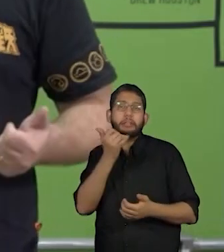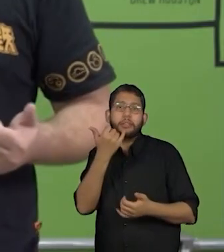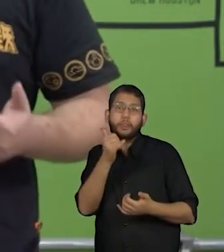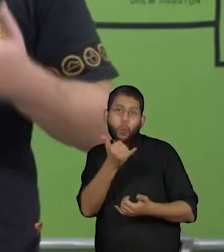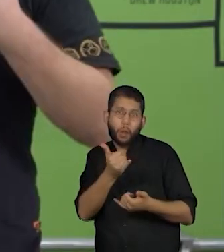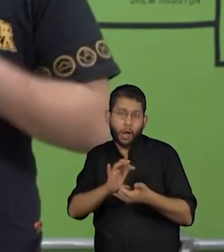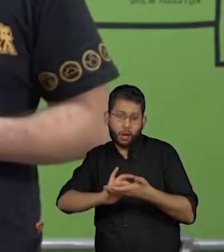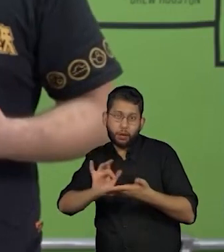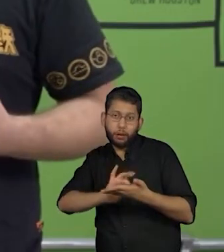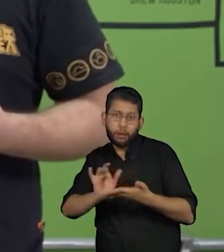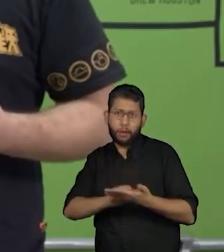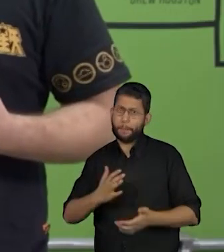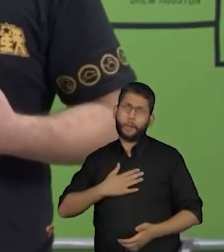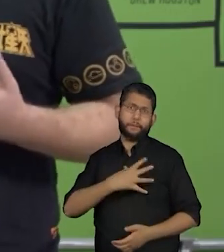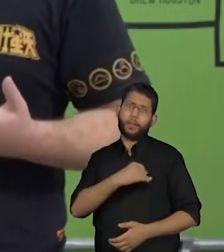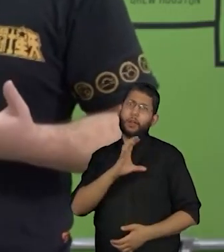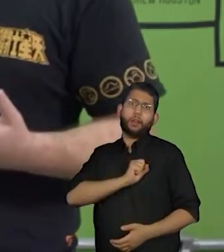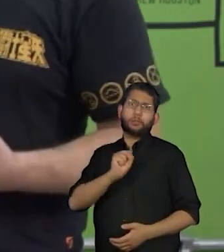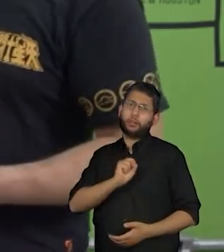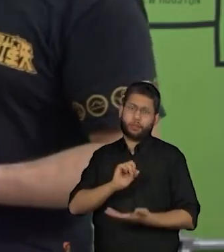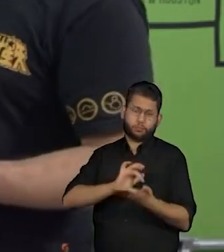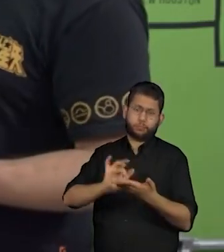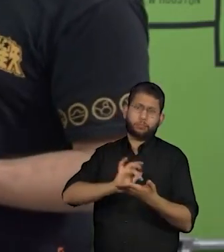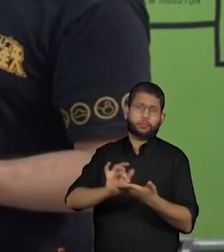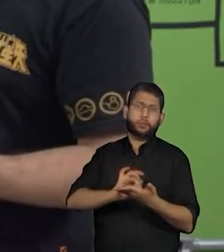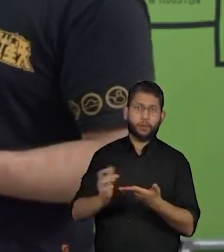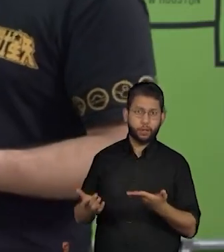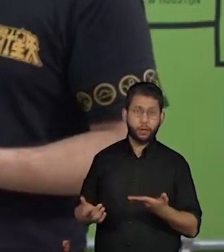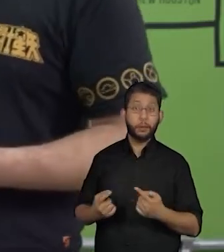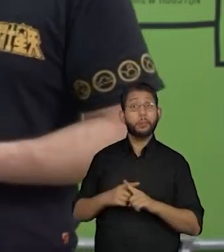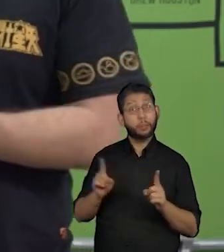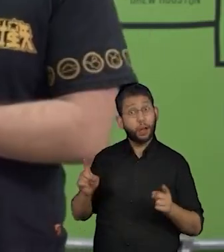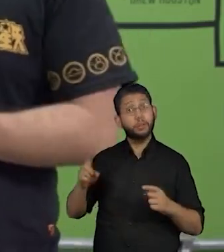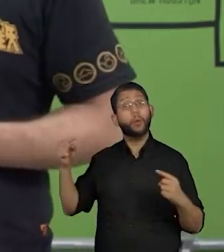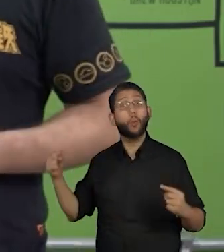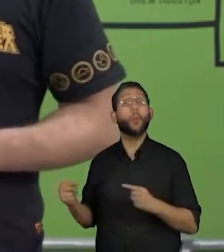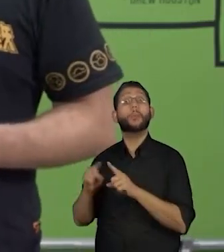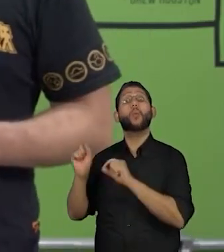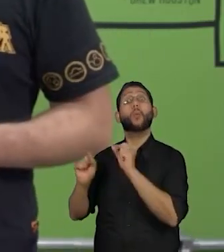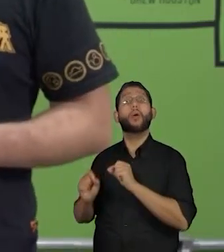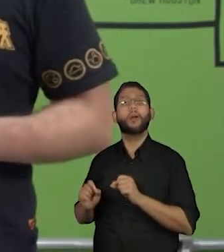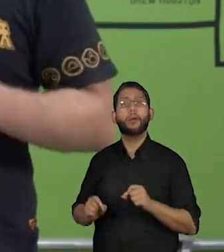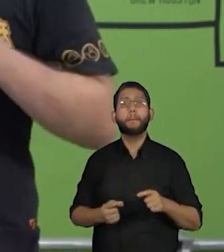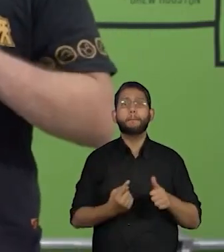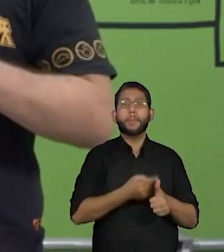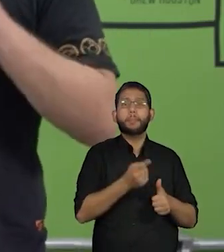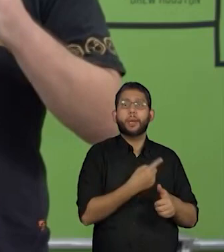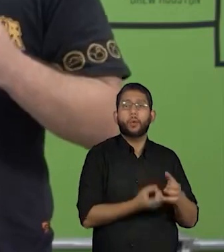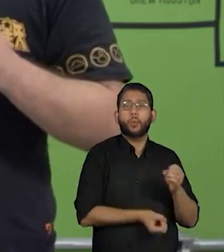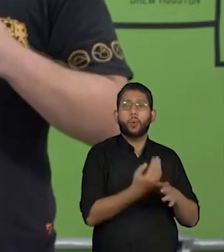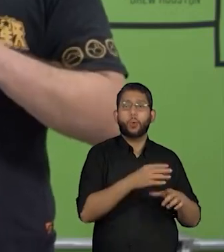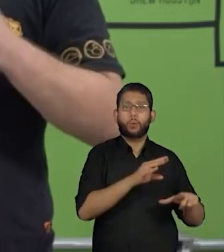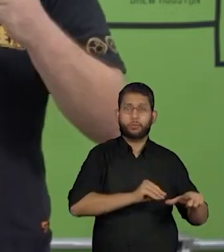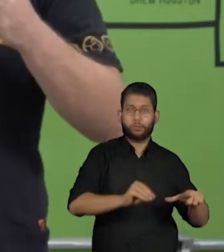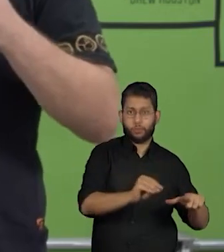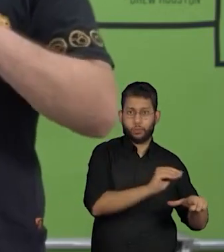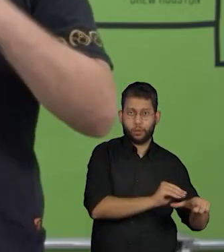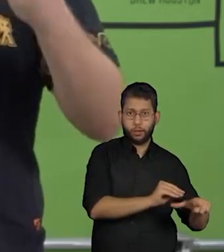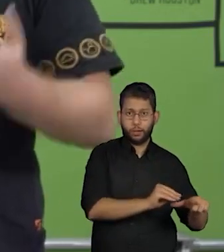que a criançada adora, meu filho adora, inclusive, tem inspiração nesses jogos de tabuleiro. Então veja que esses